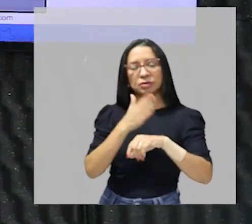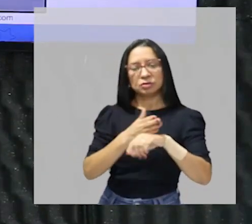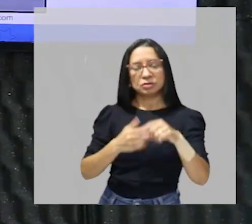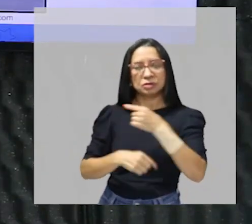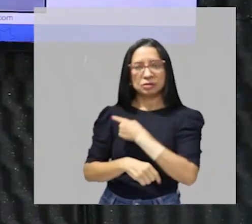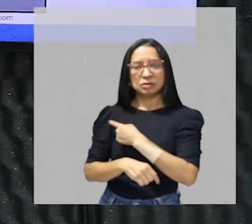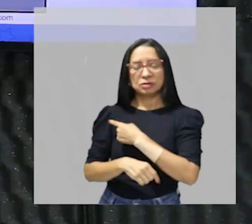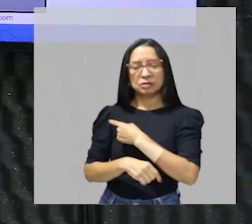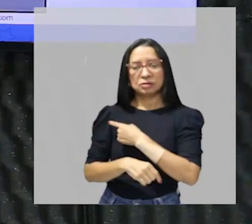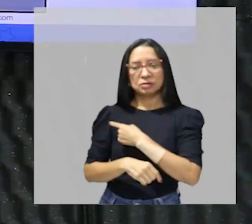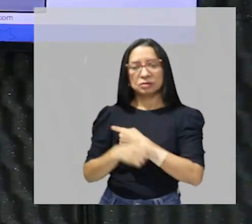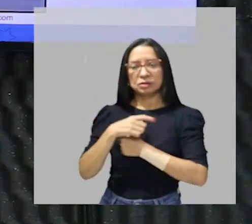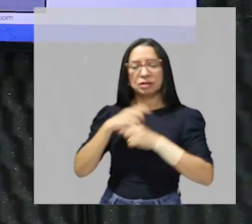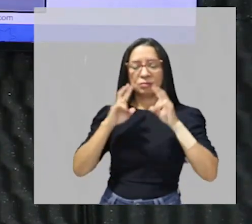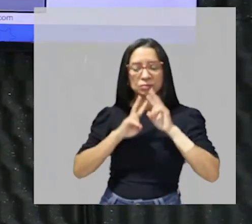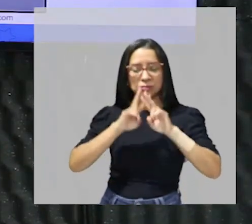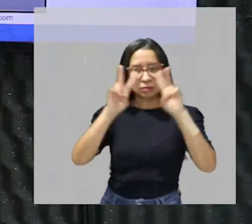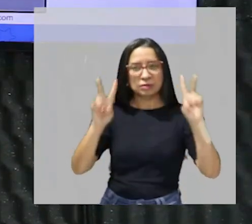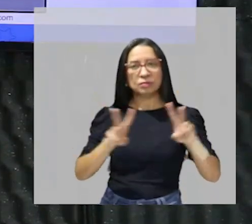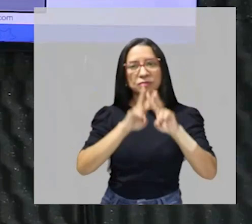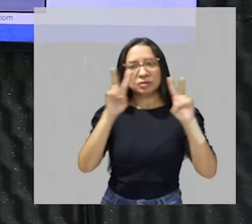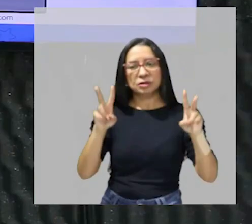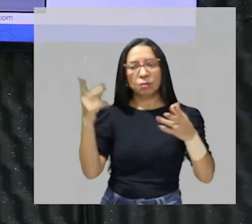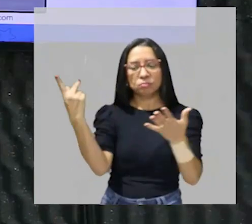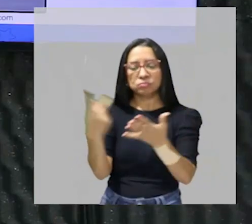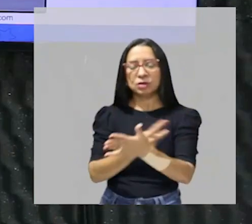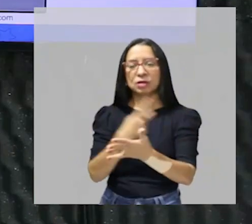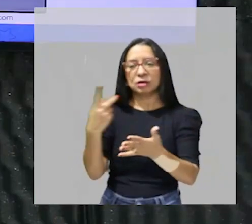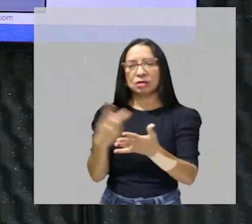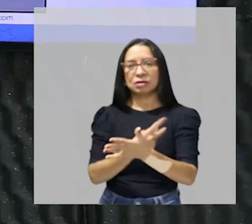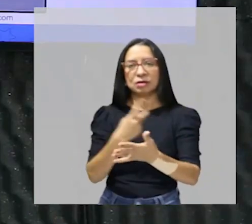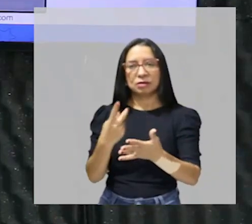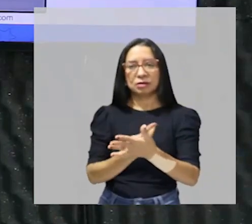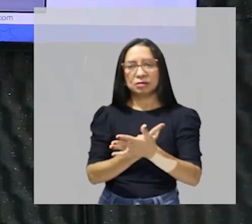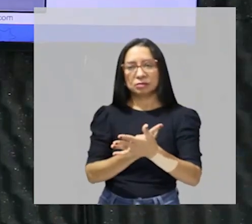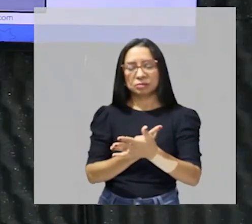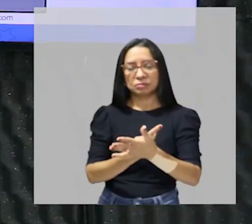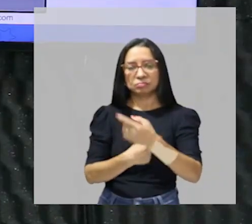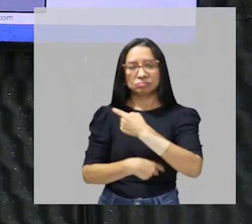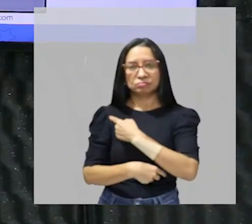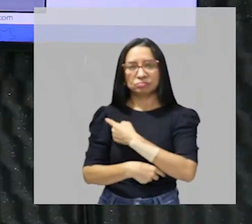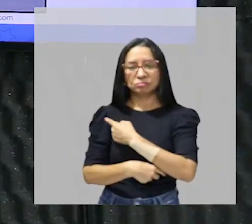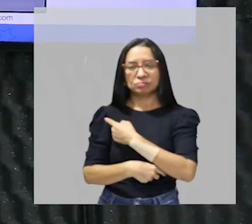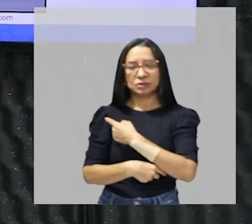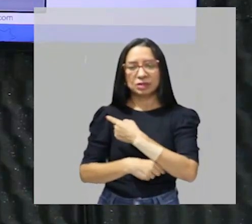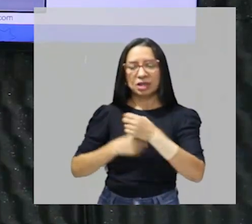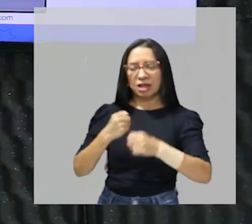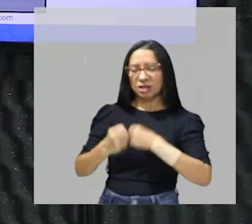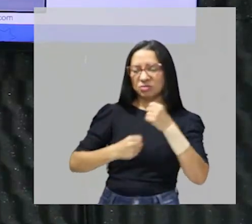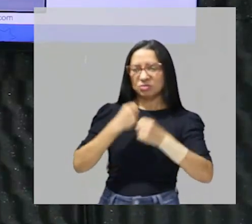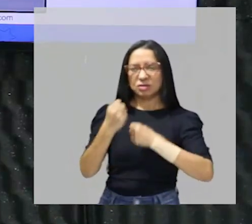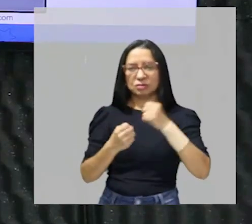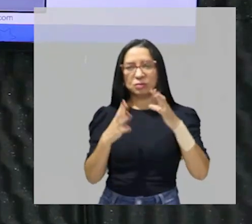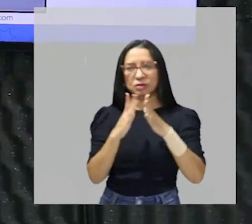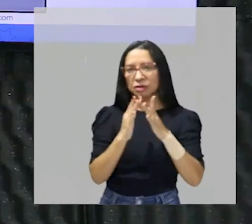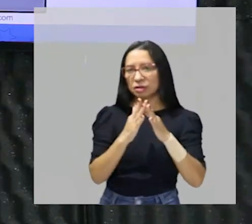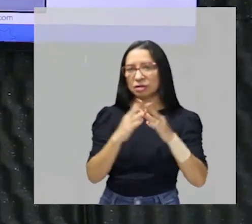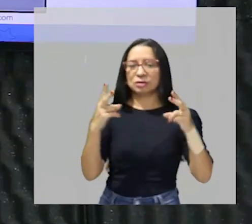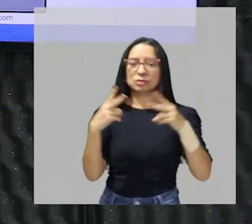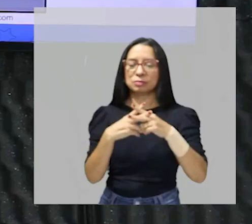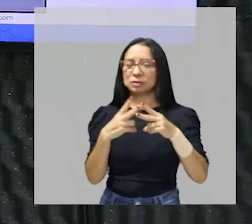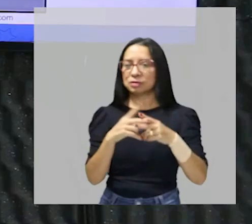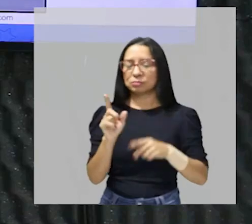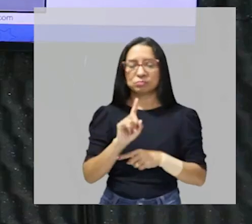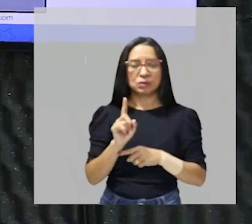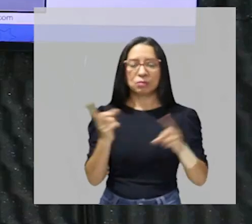temos essa visão equivocada das artes marciais. Ah, aquele é lutador, aquele é saliente, é brigão. Não, muito